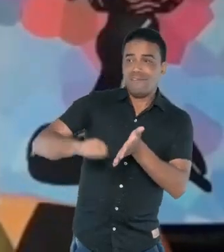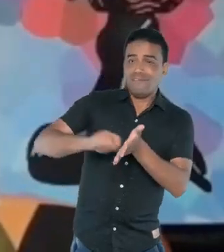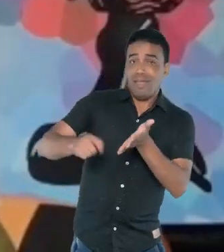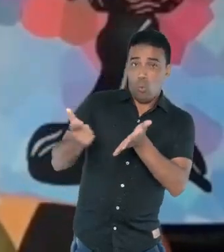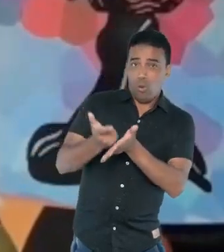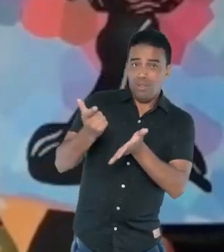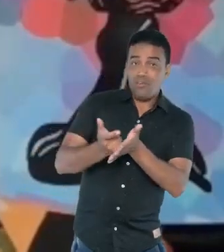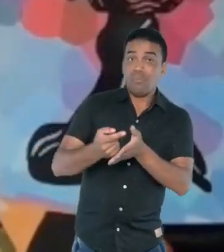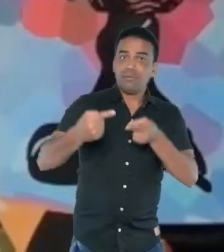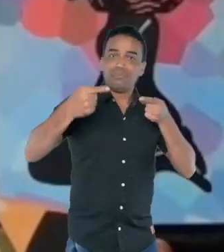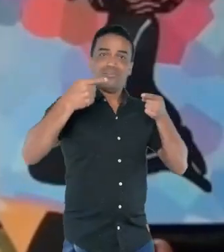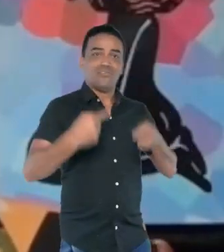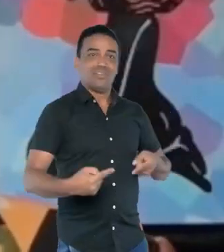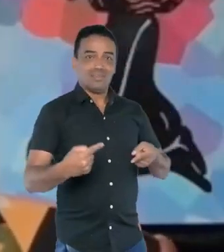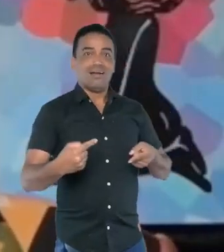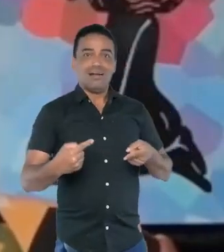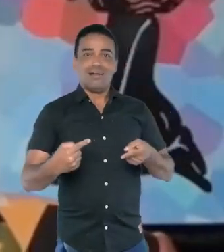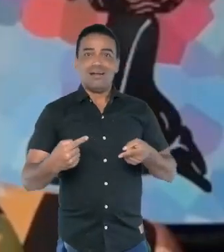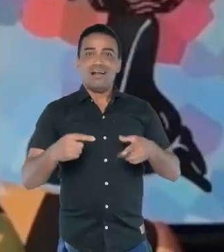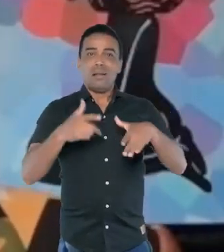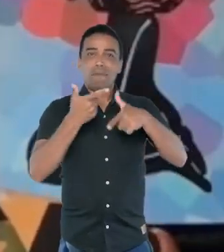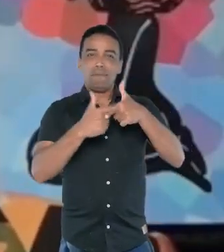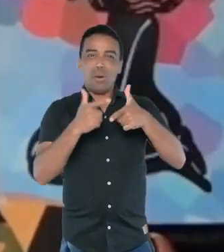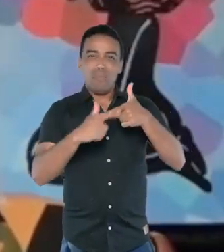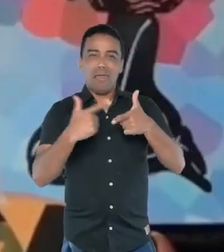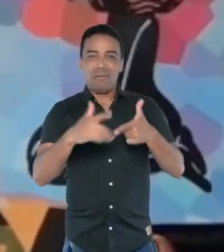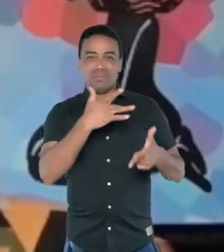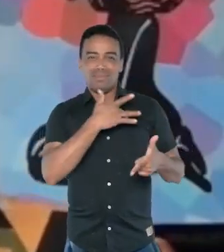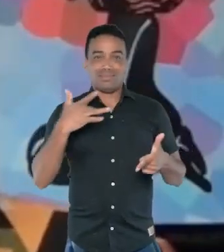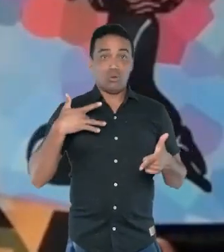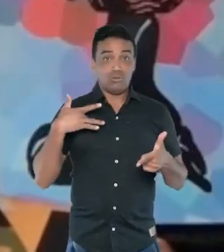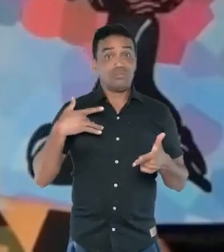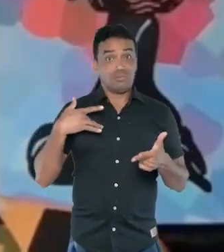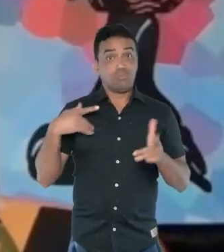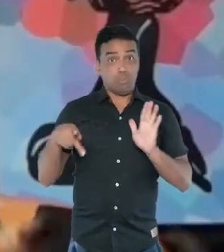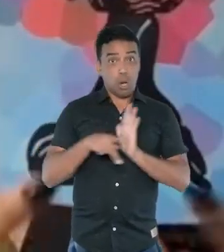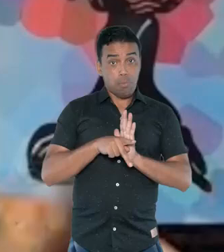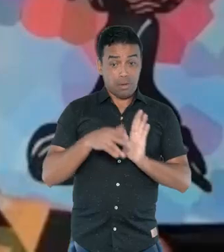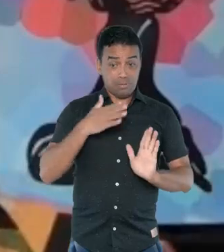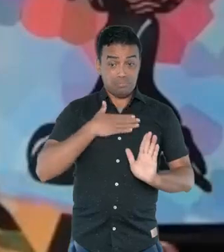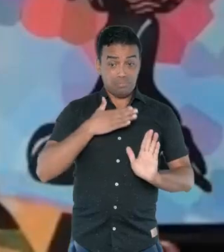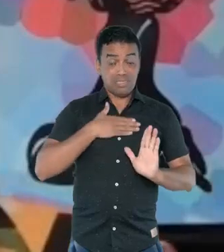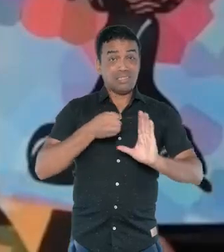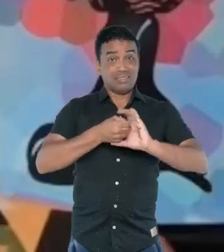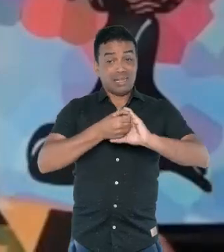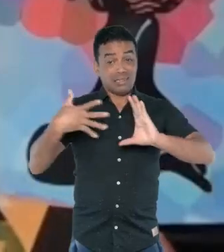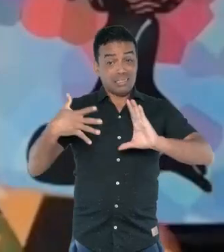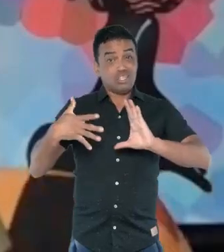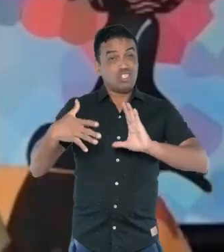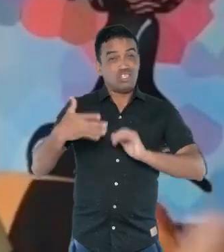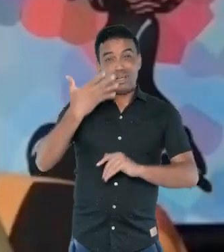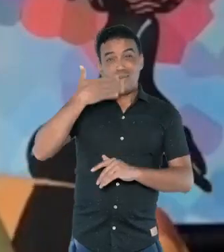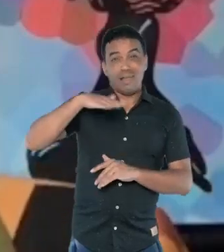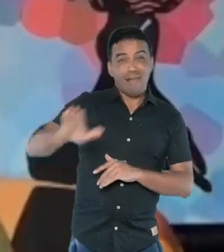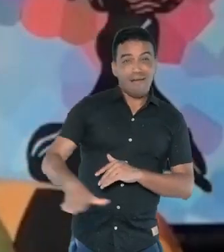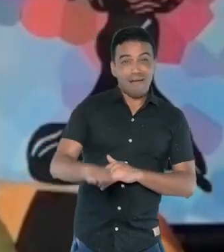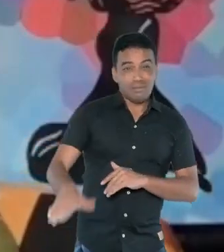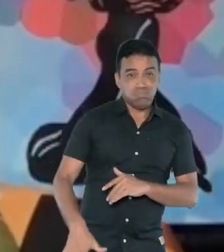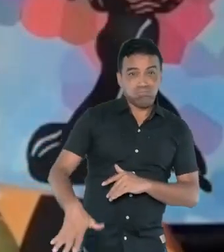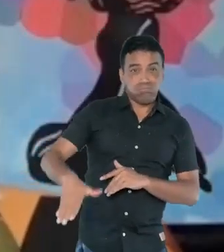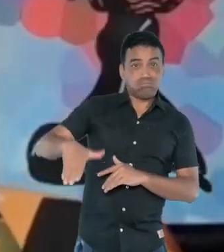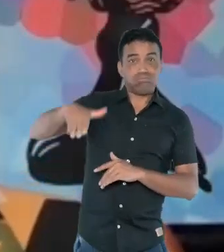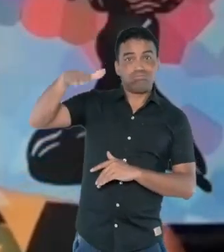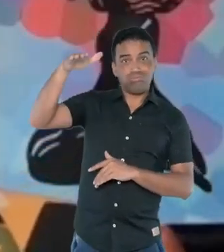enfrentar essa jornada, são essas características que vêm desde muito cedo, que